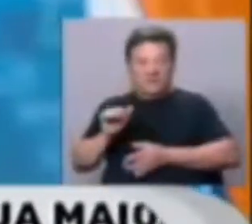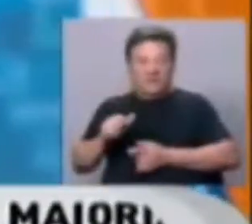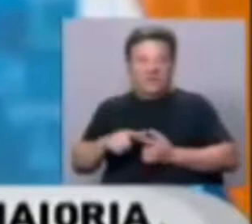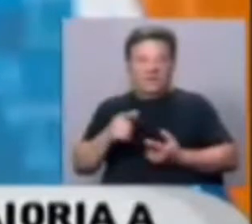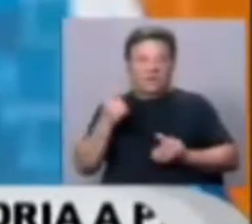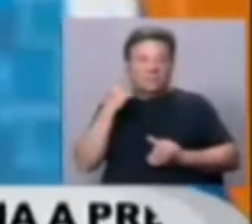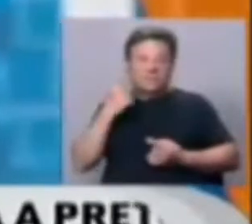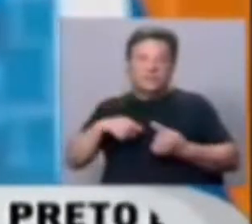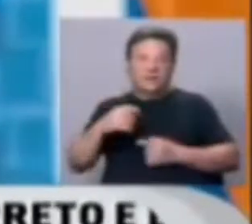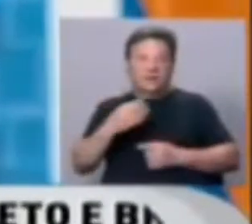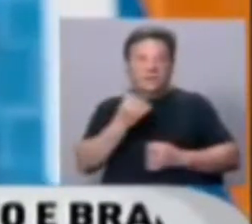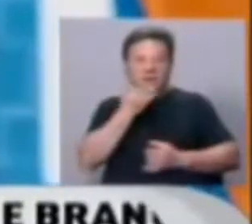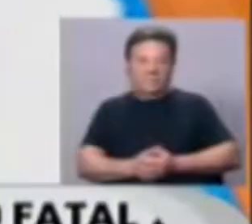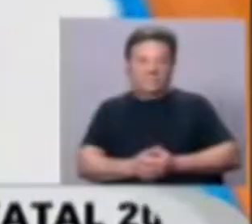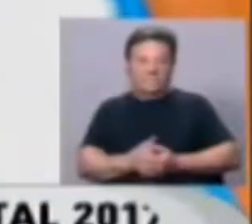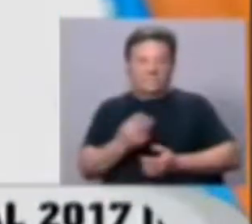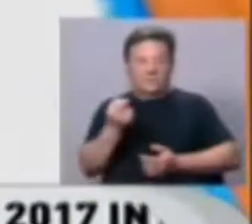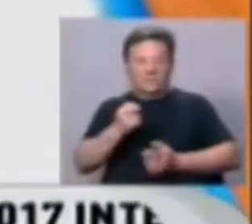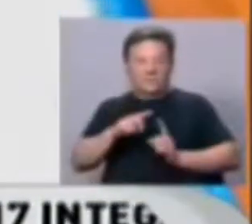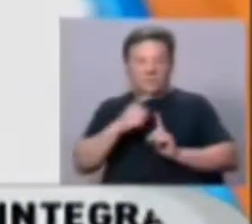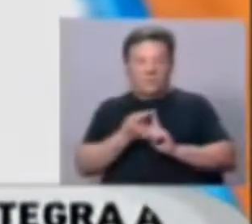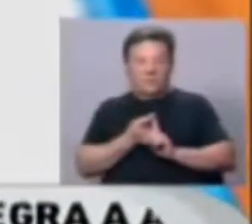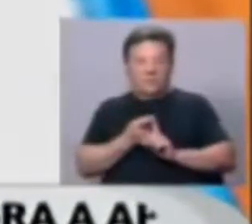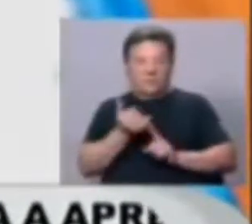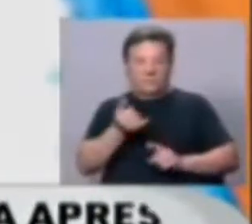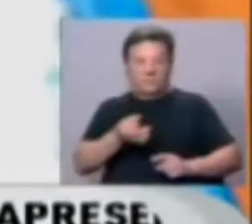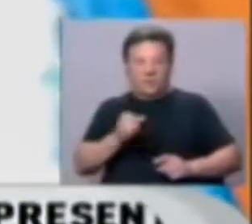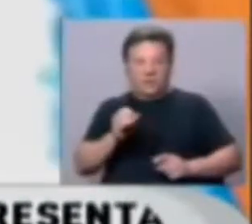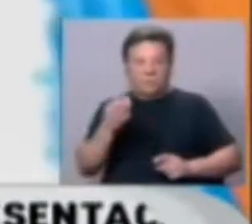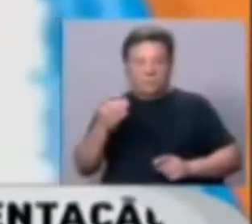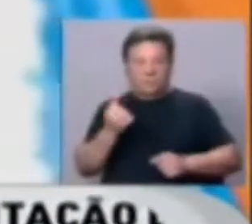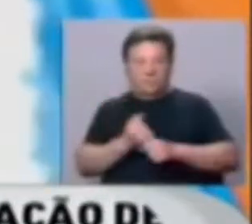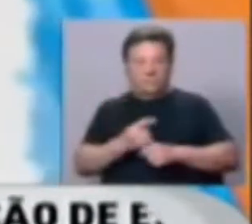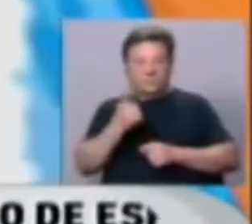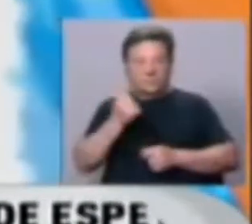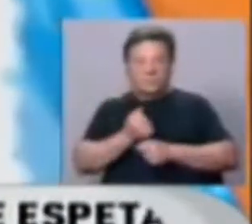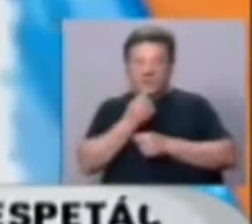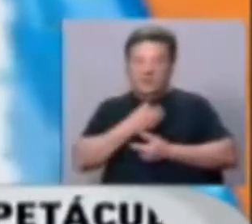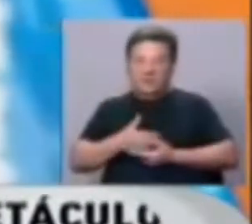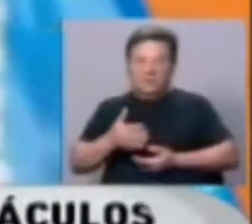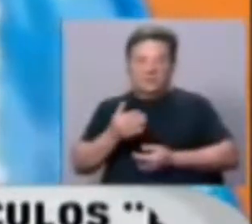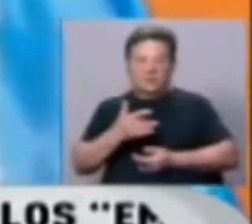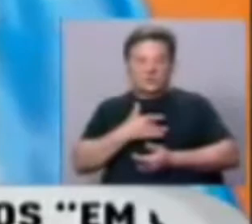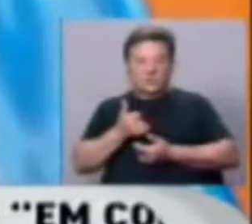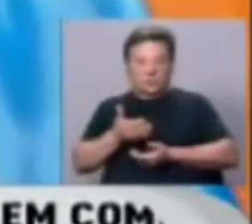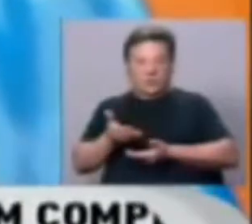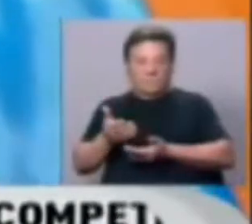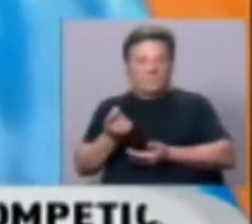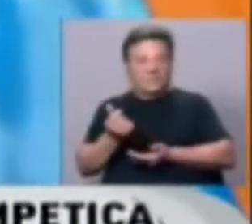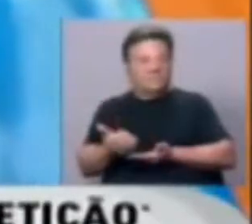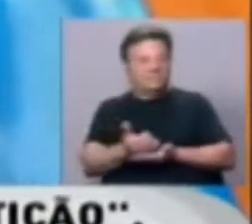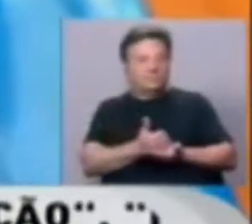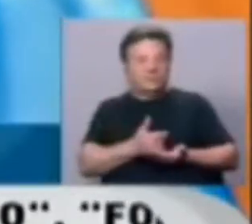com alegria e emoção. A jornalista diz que o IPO do Porto realiza uma gala solidária para angariar fundos ao palco do Coliseu do Porto.